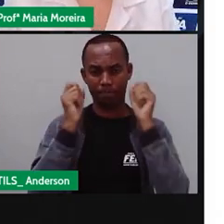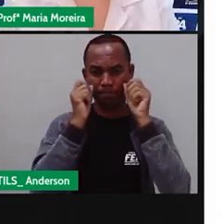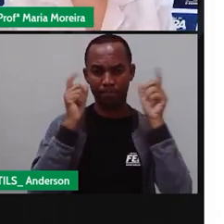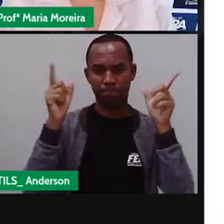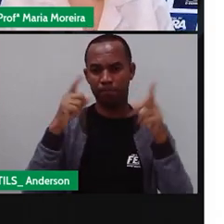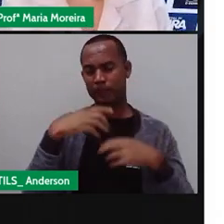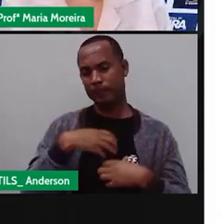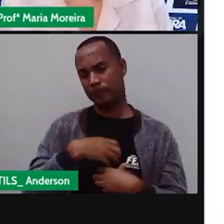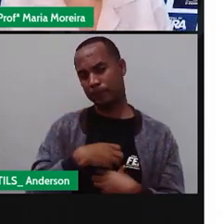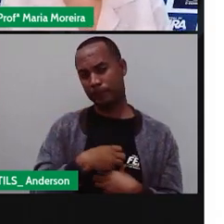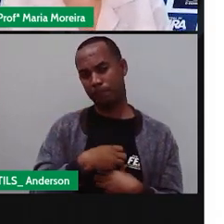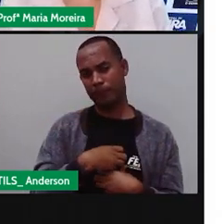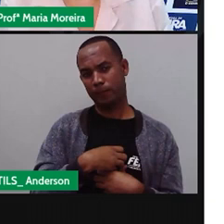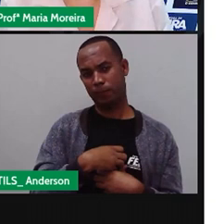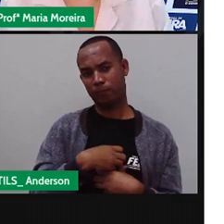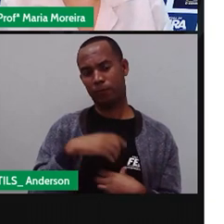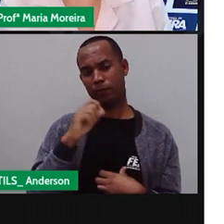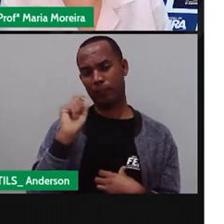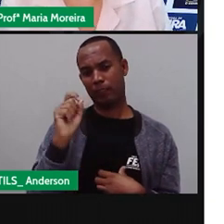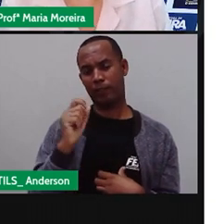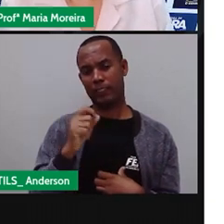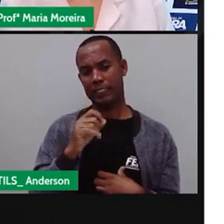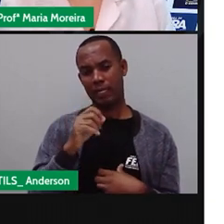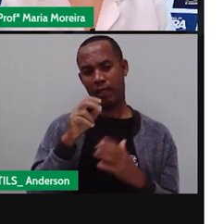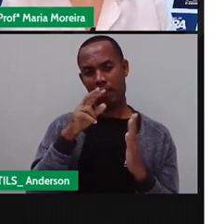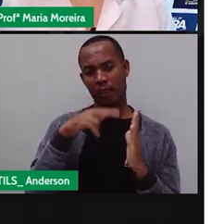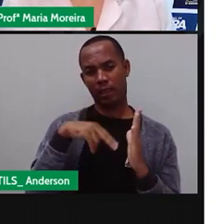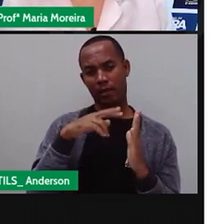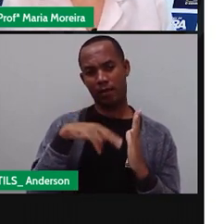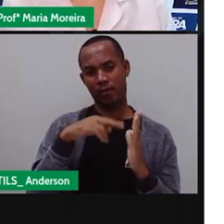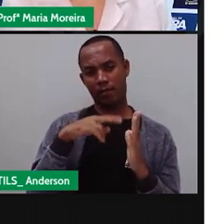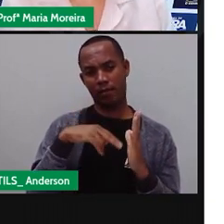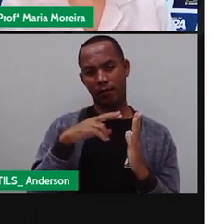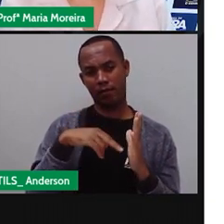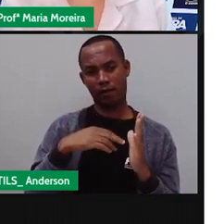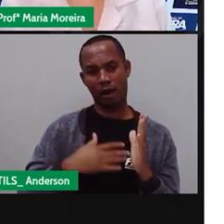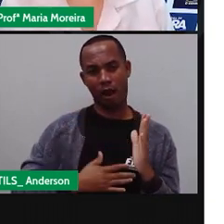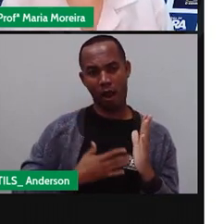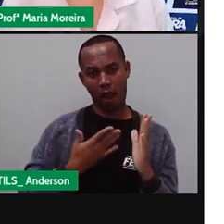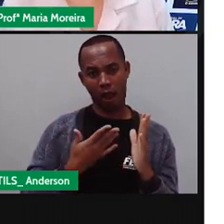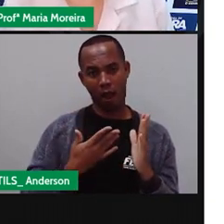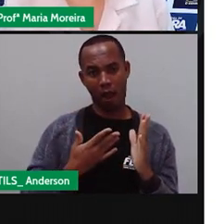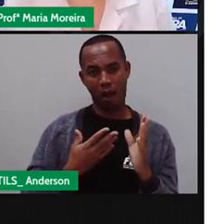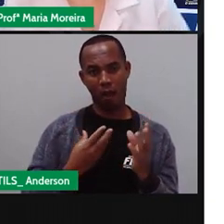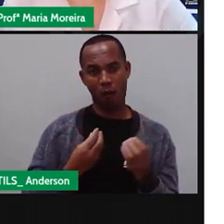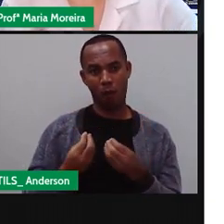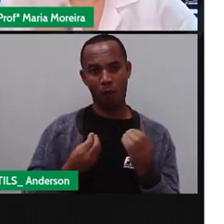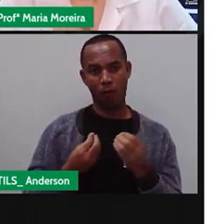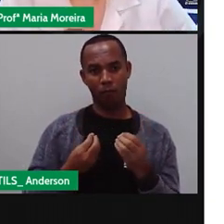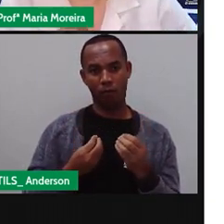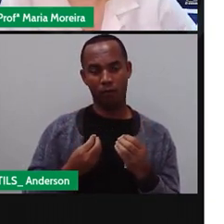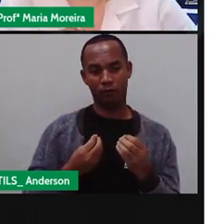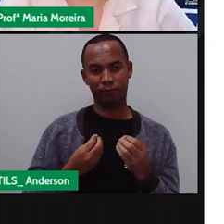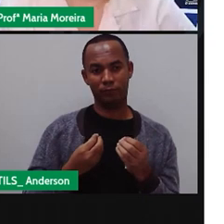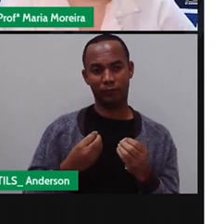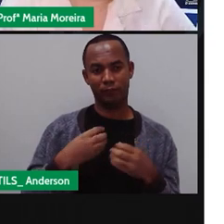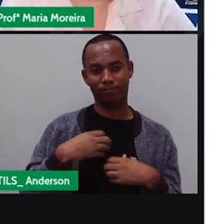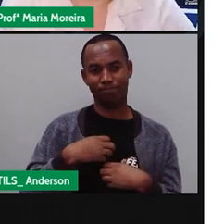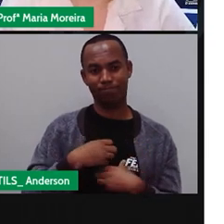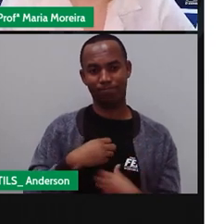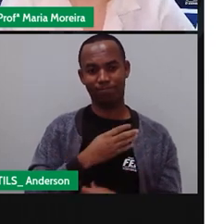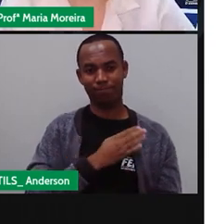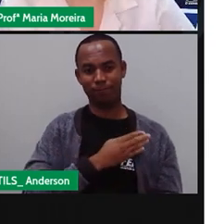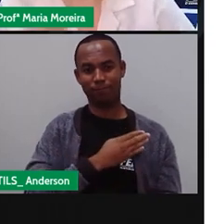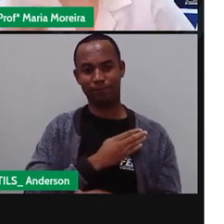vários sentimentos. Existe aquele poema que a gente vai ler e vai dizer assim: ah, tô chocada. Aquele outro que você vai sentir o coração